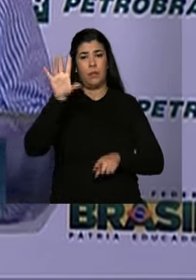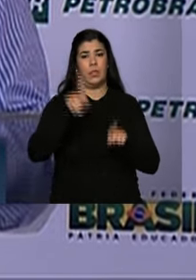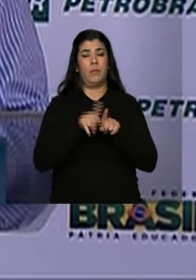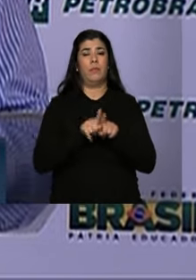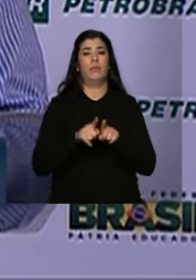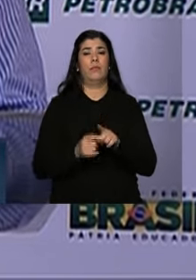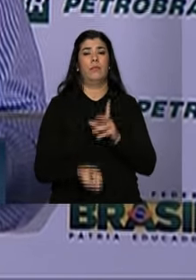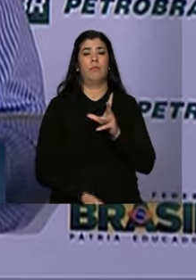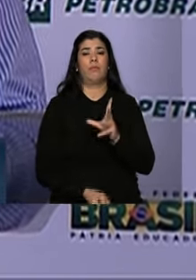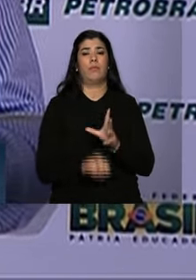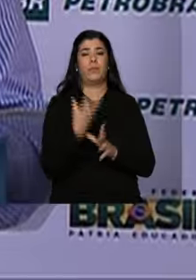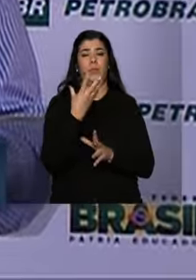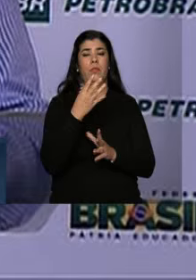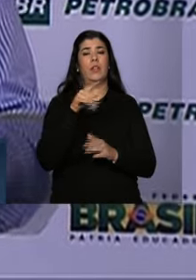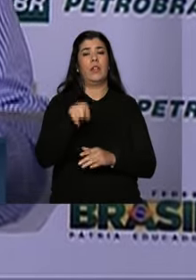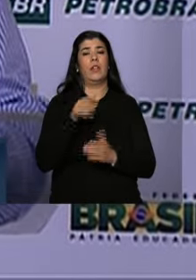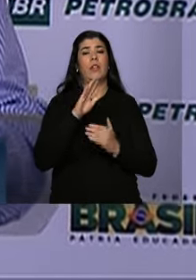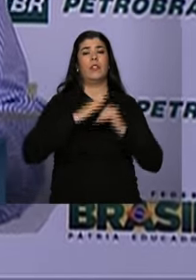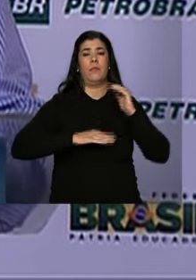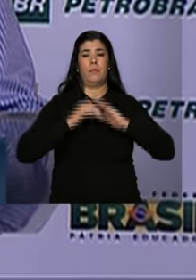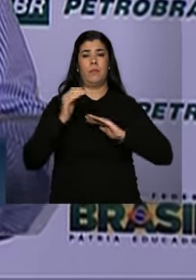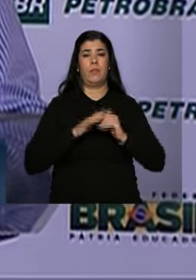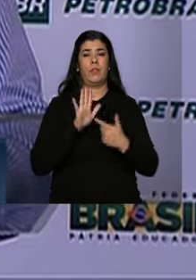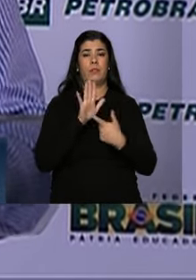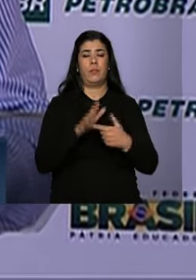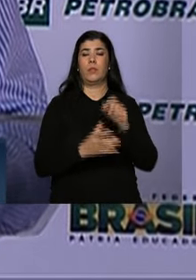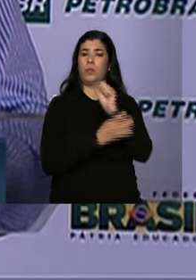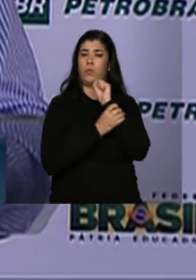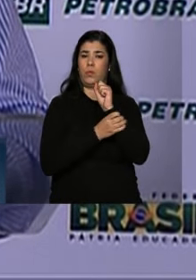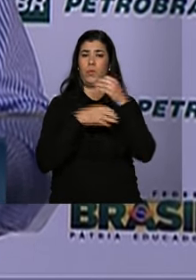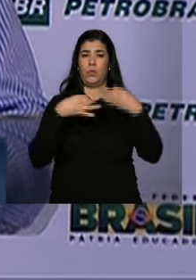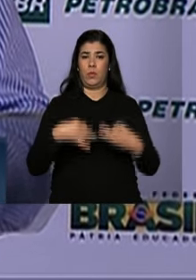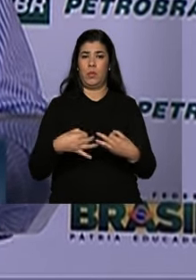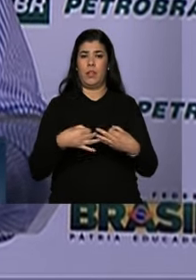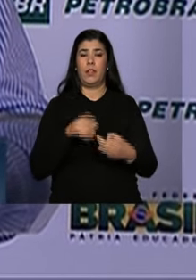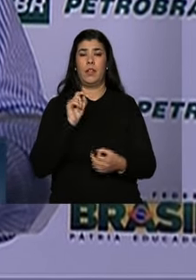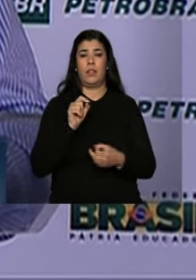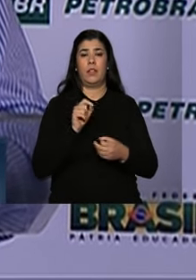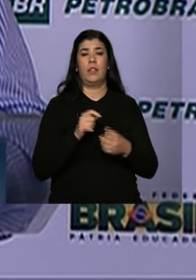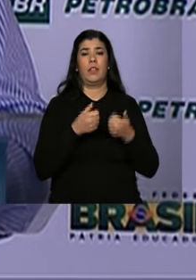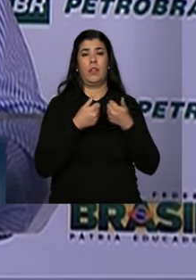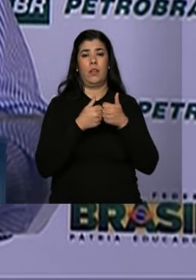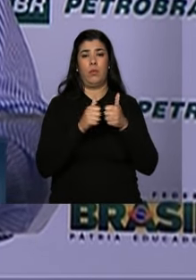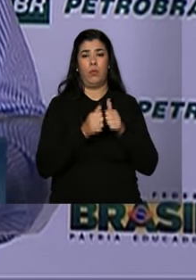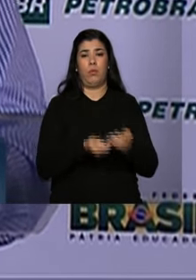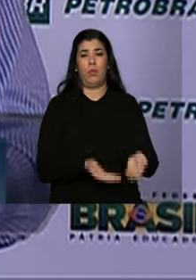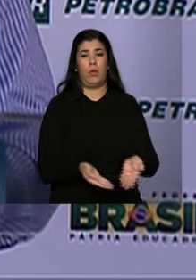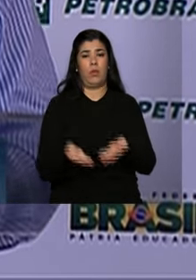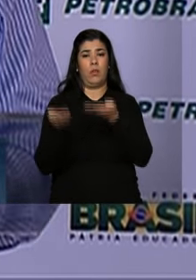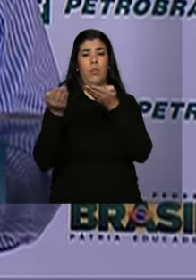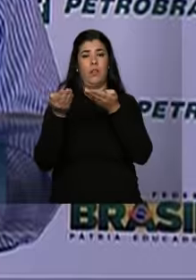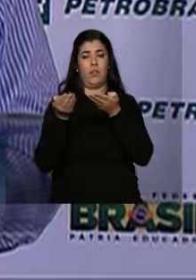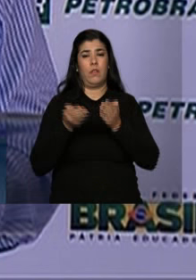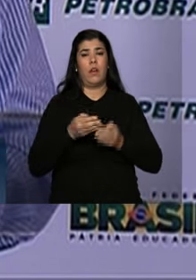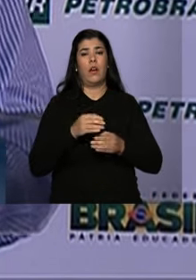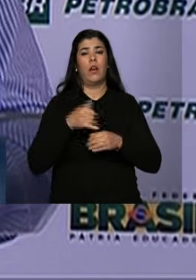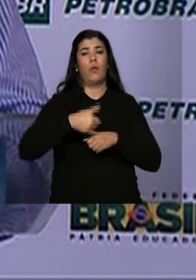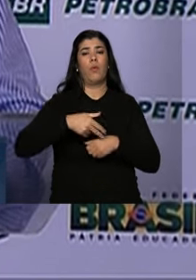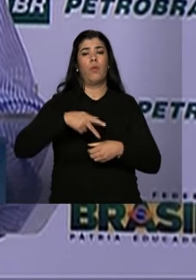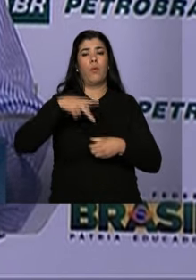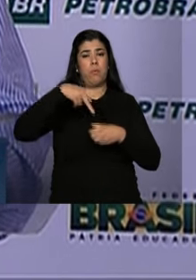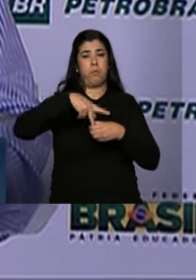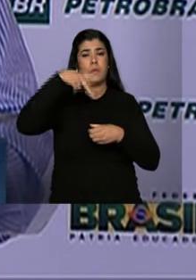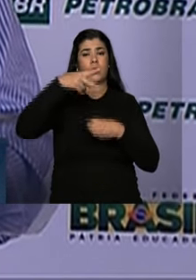produção. Iniciativas como essa garantirão que o transporte será adequado. É por isso